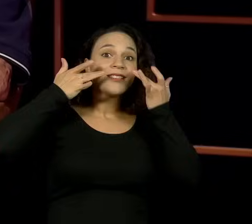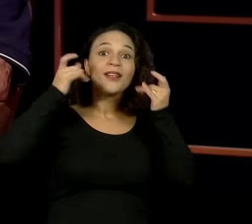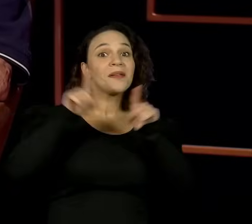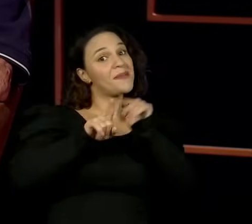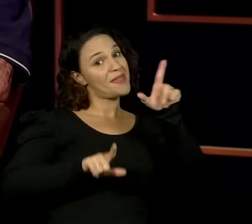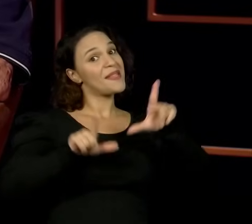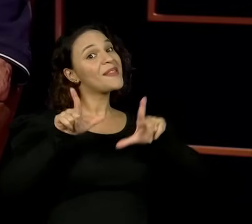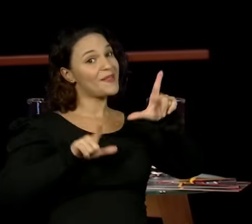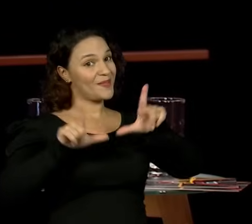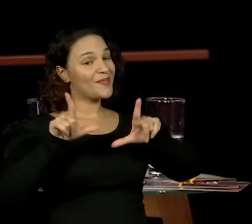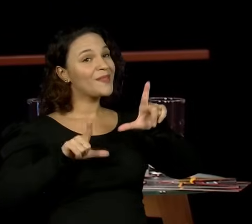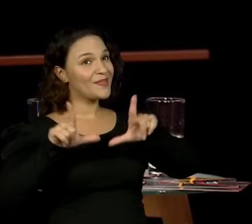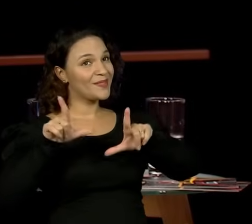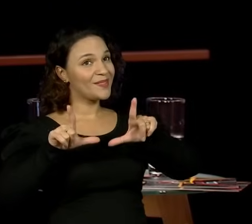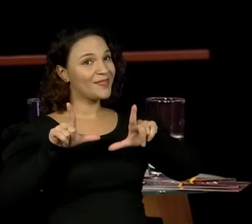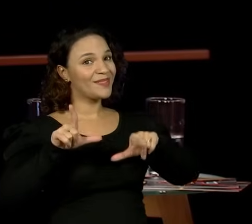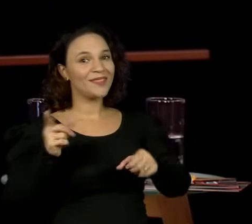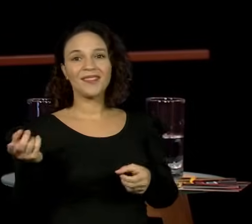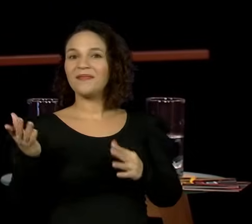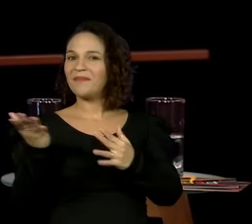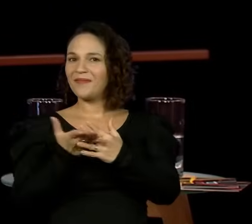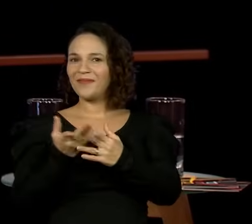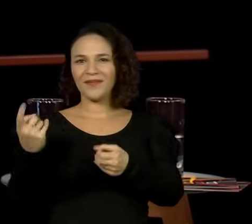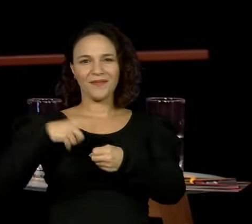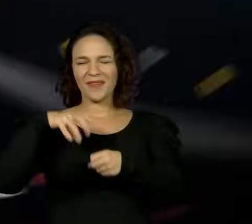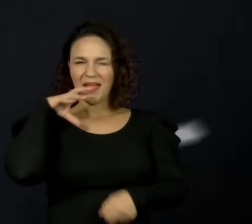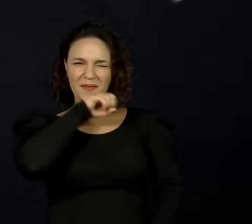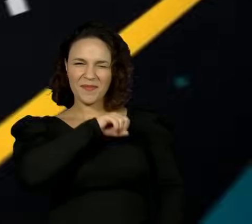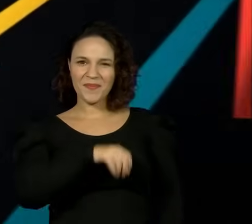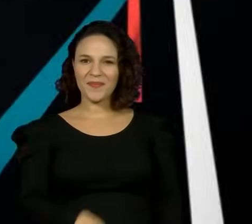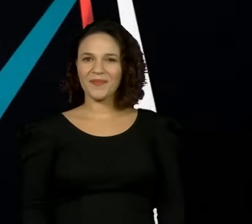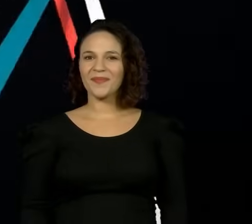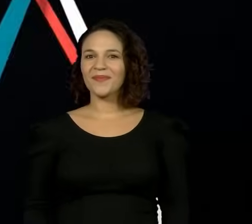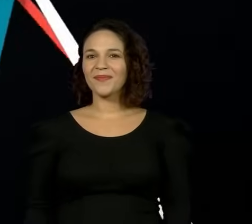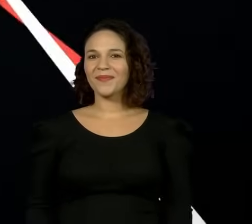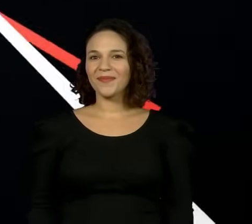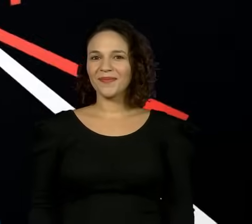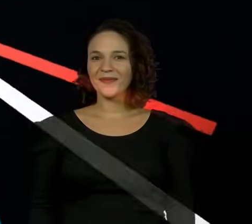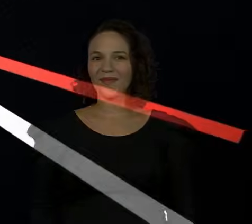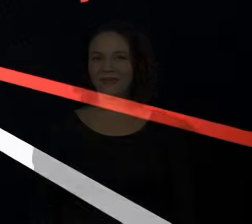na TV. Voltamos já com Jacques Lagoa.